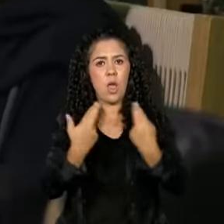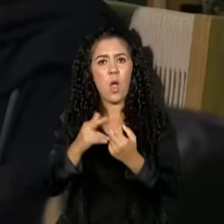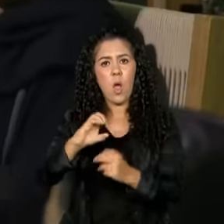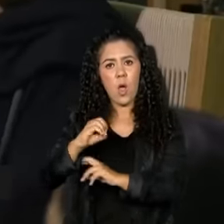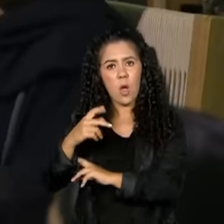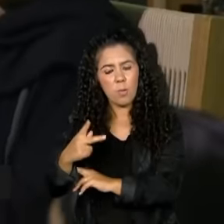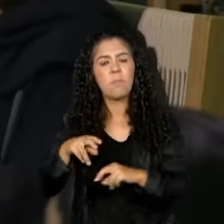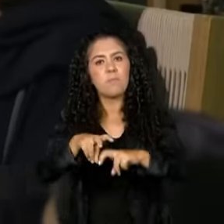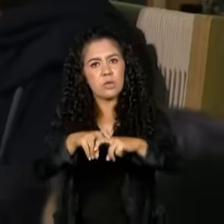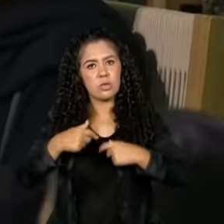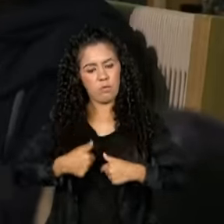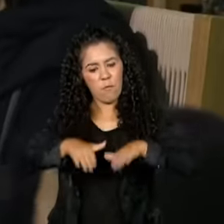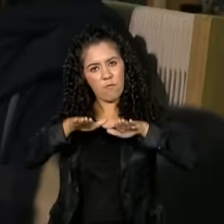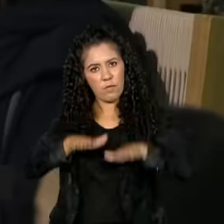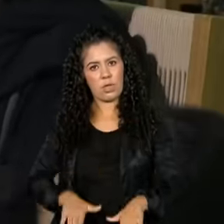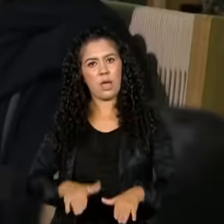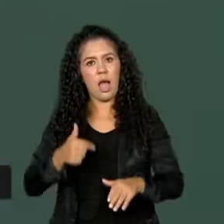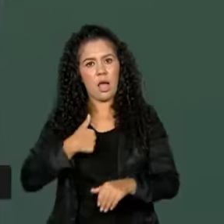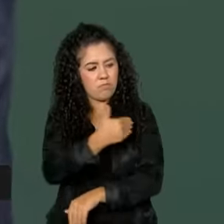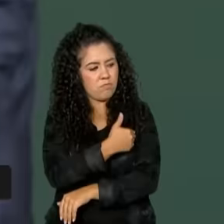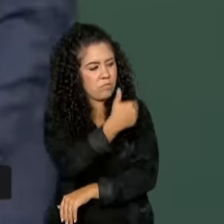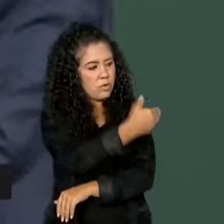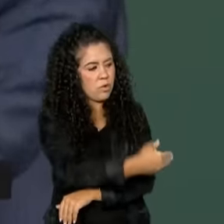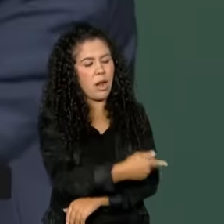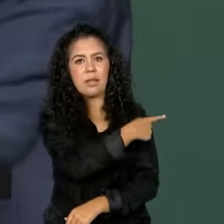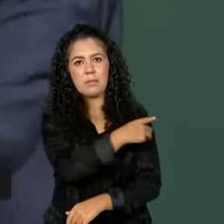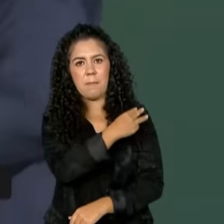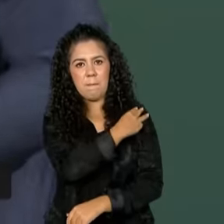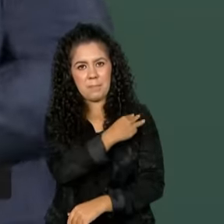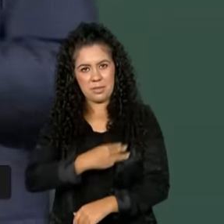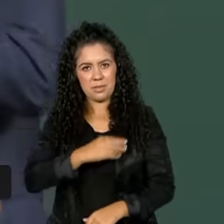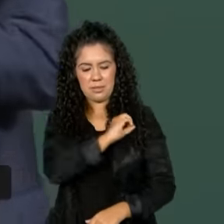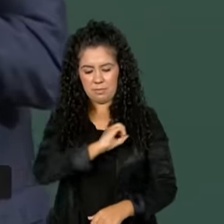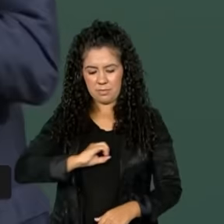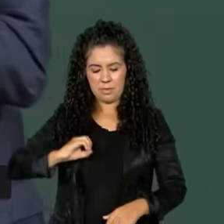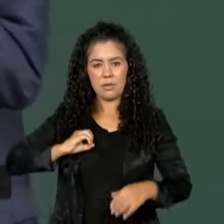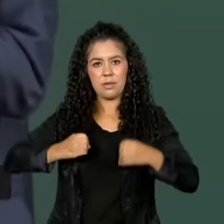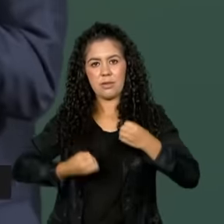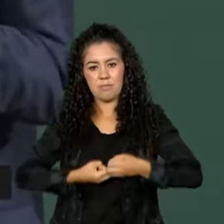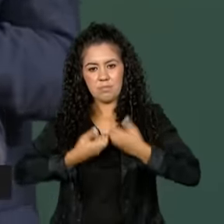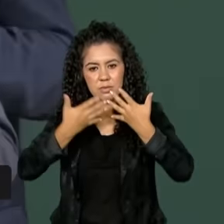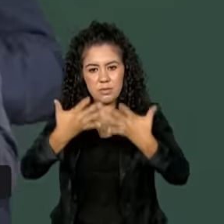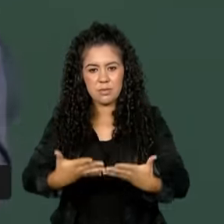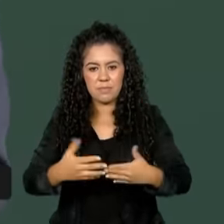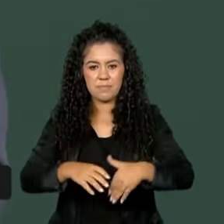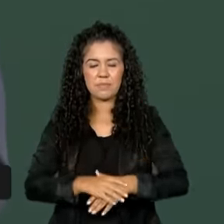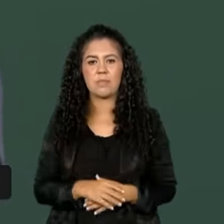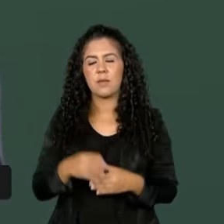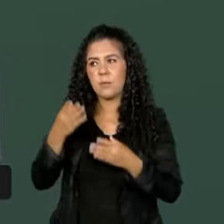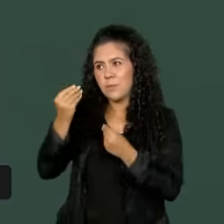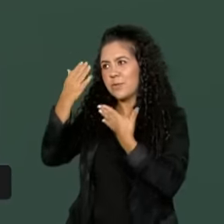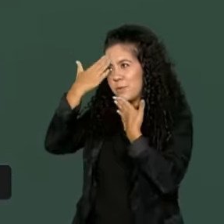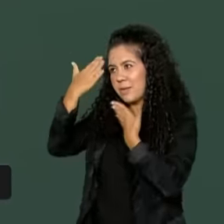ficar aqui para ouvir a Marina falar. Obrigada, presidente. Obrigada.